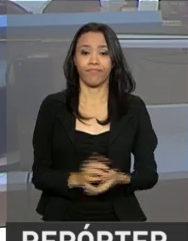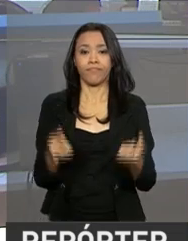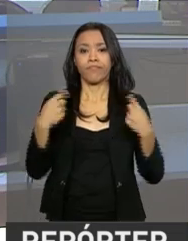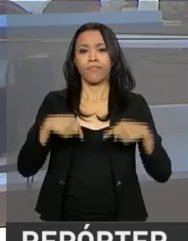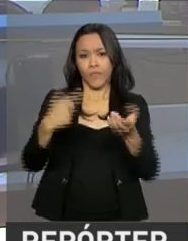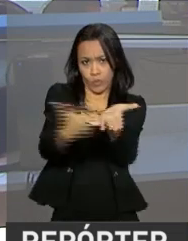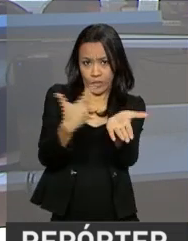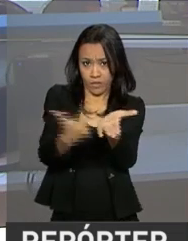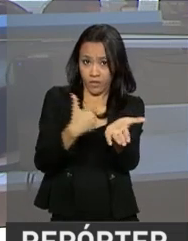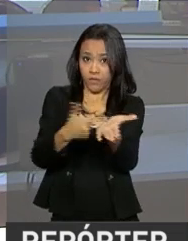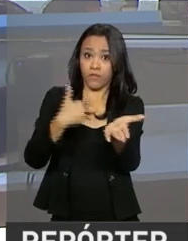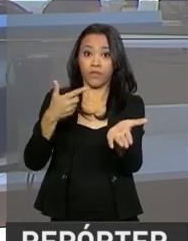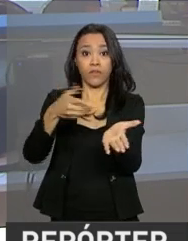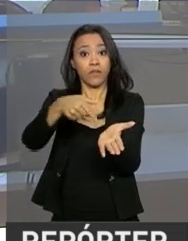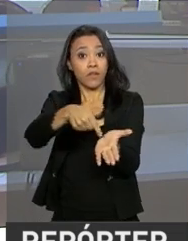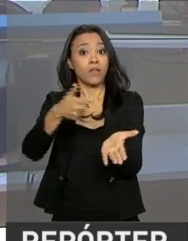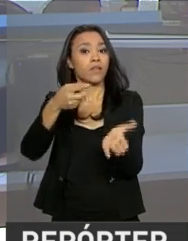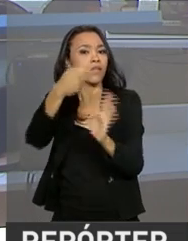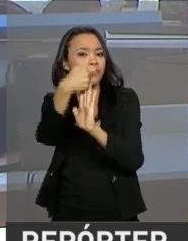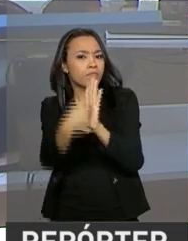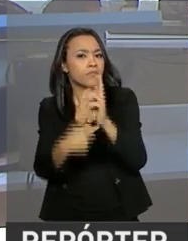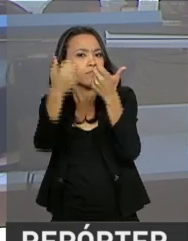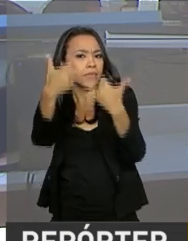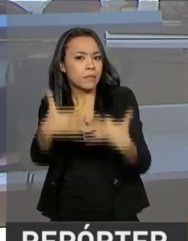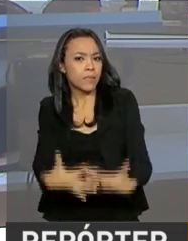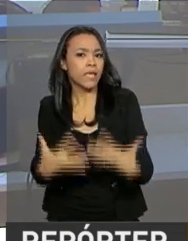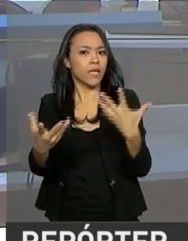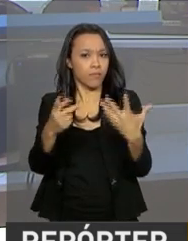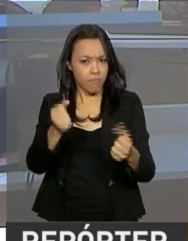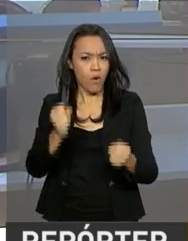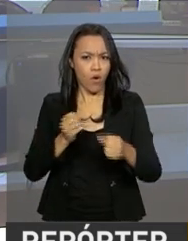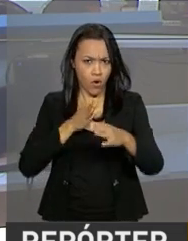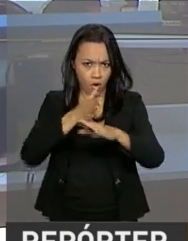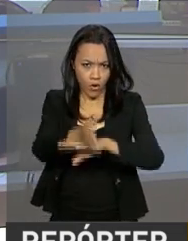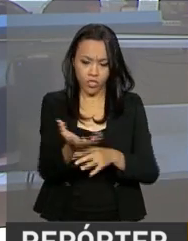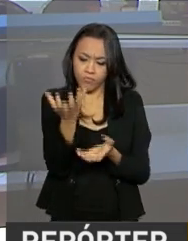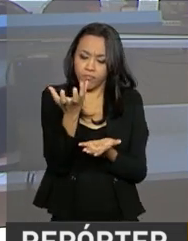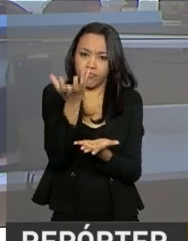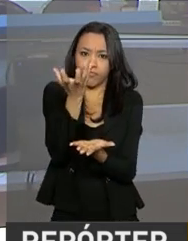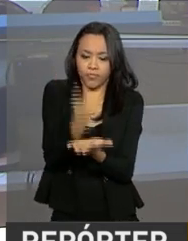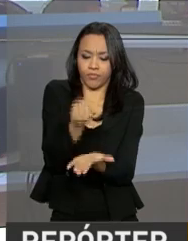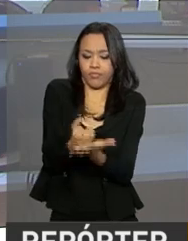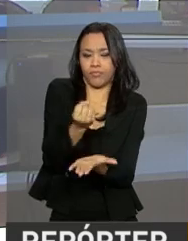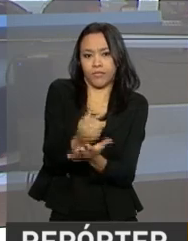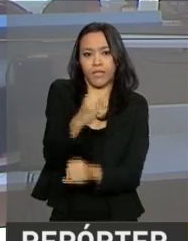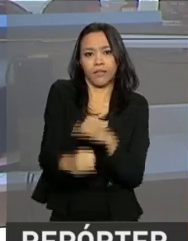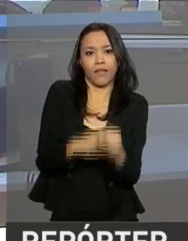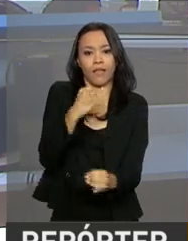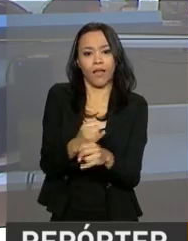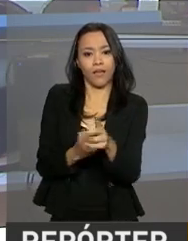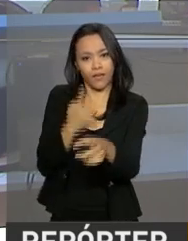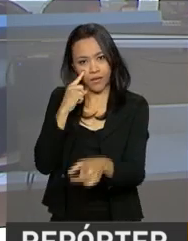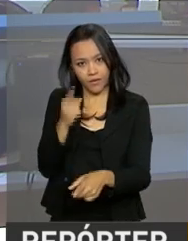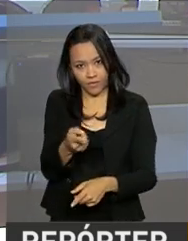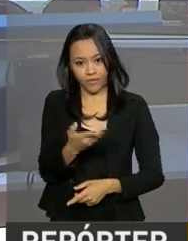e a cartilha do participante da redação do Enem está disponível para download na internet no site